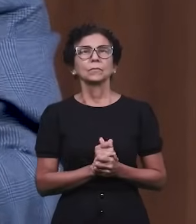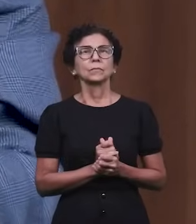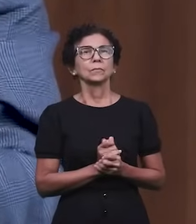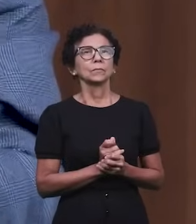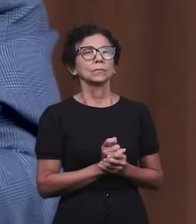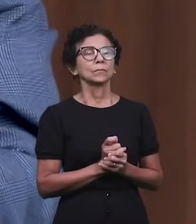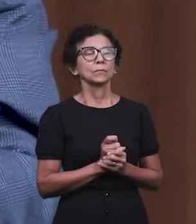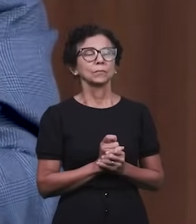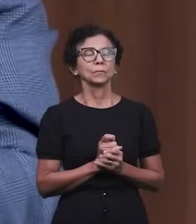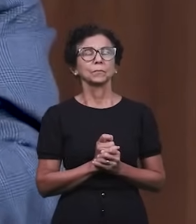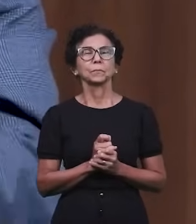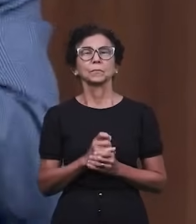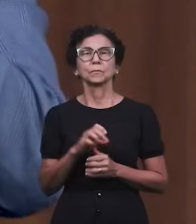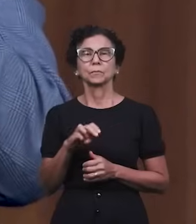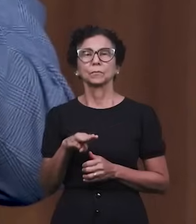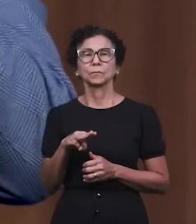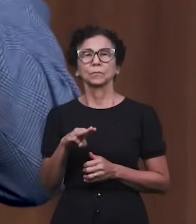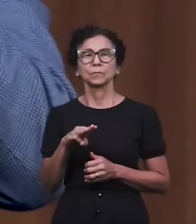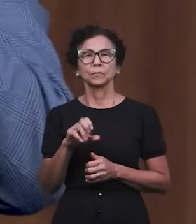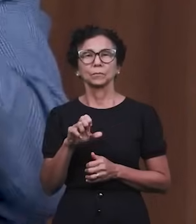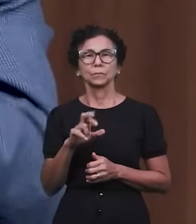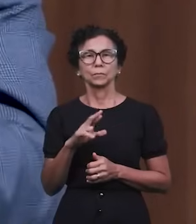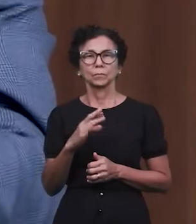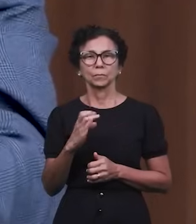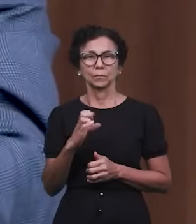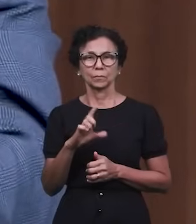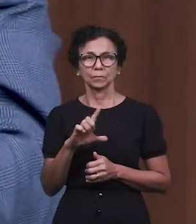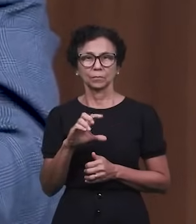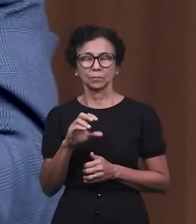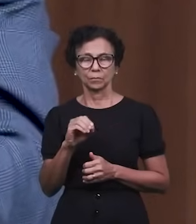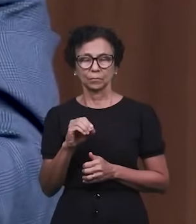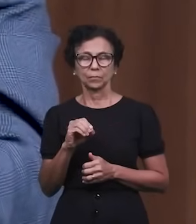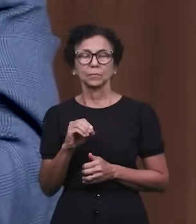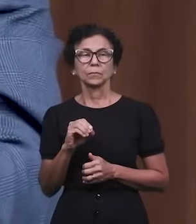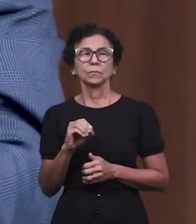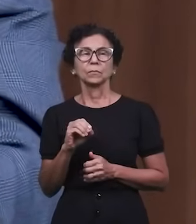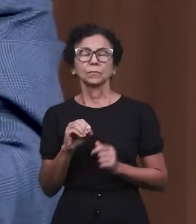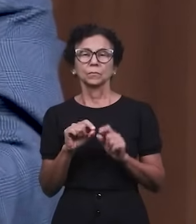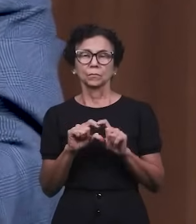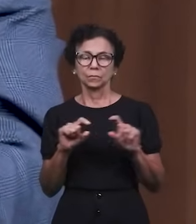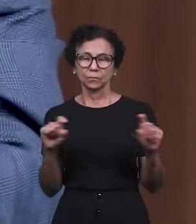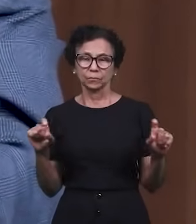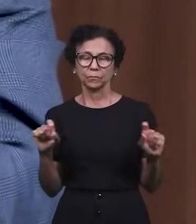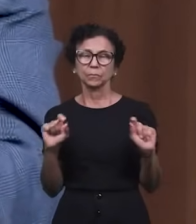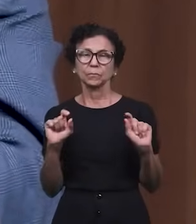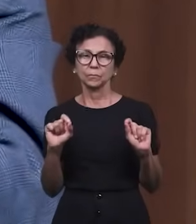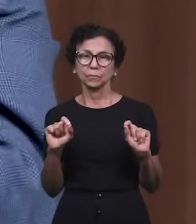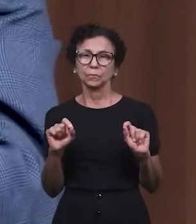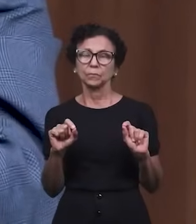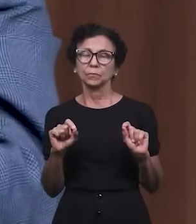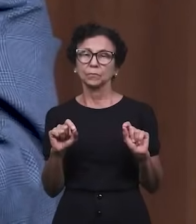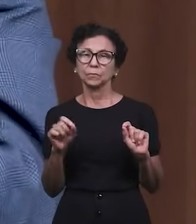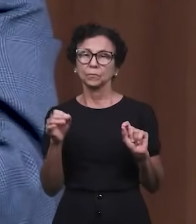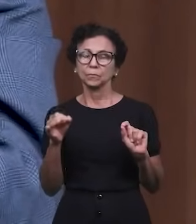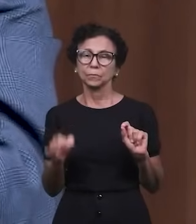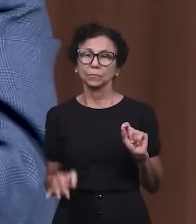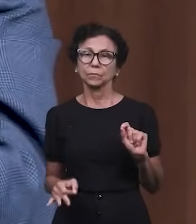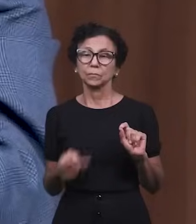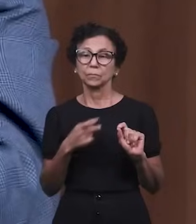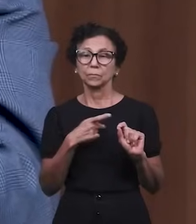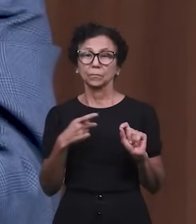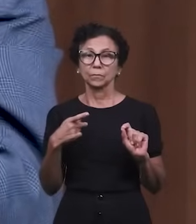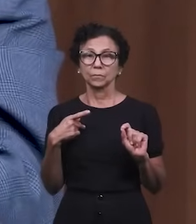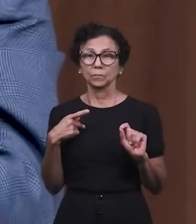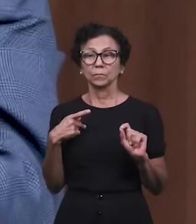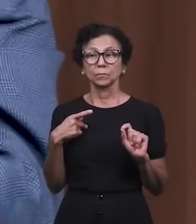Marcelo. Marcelo colocou muito bem isso. O pastor que governa, né? Ele tem